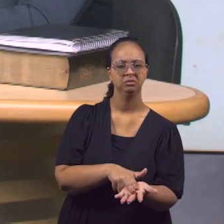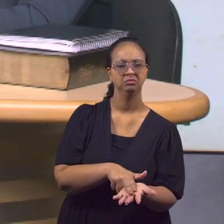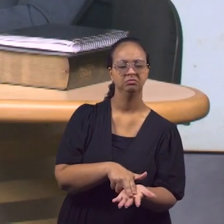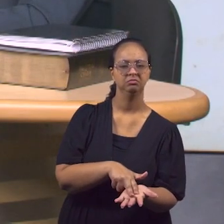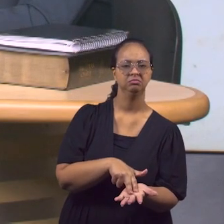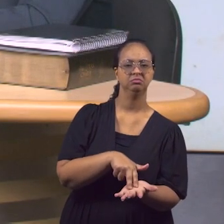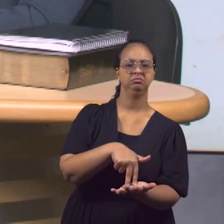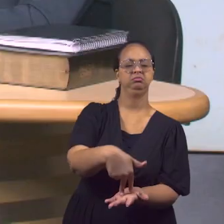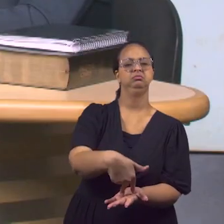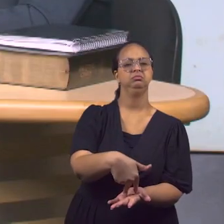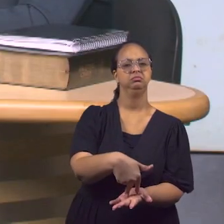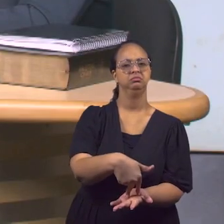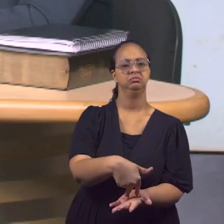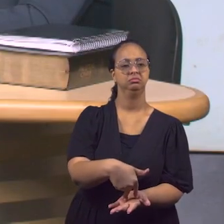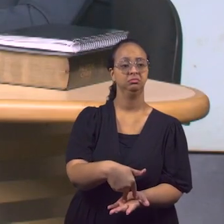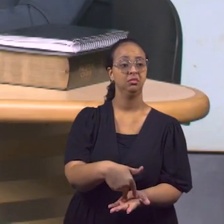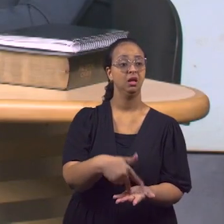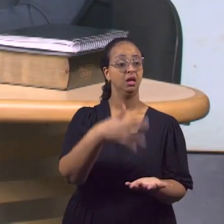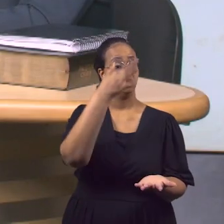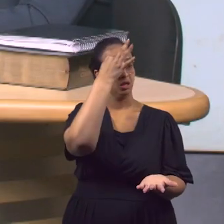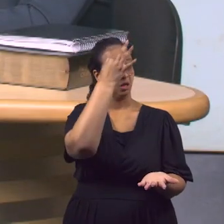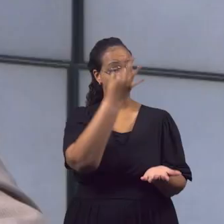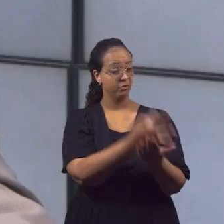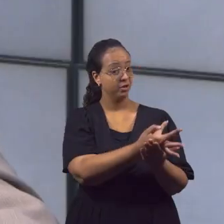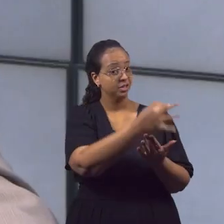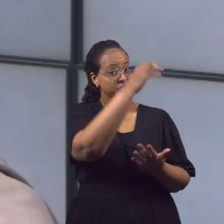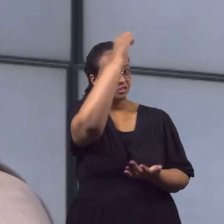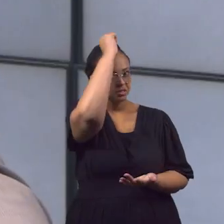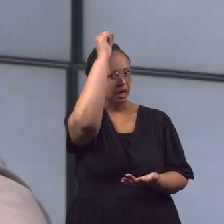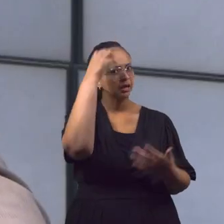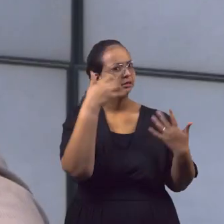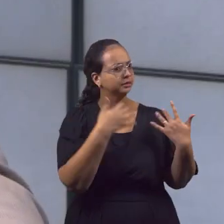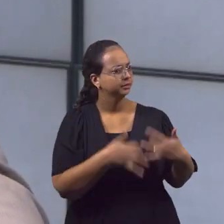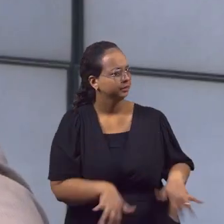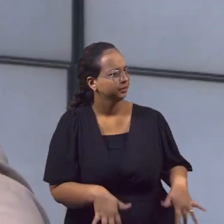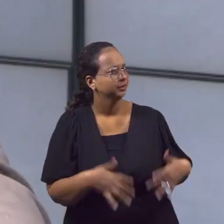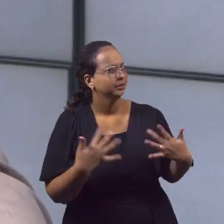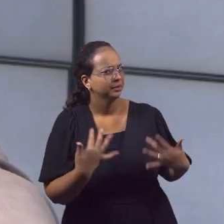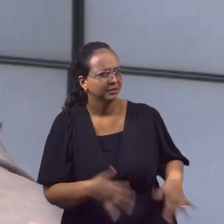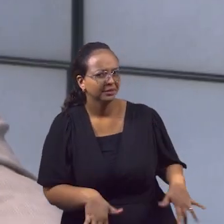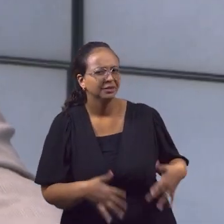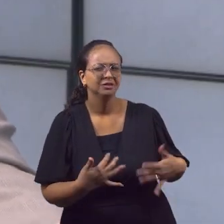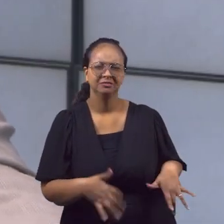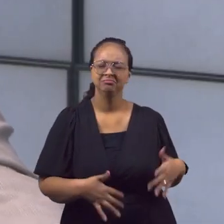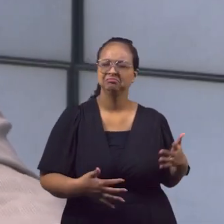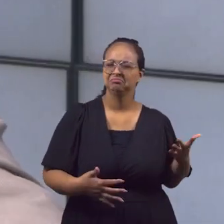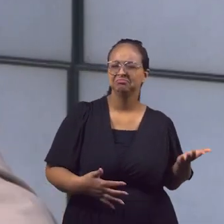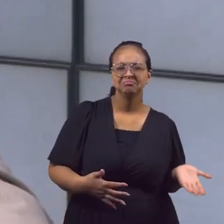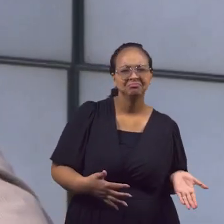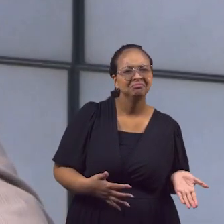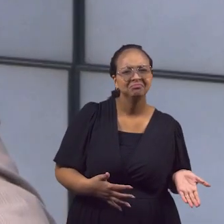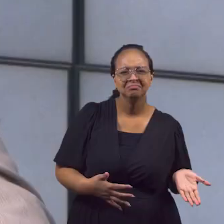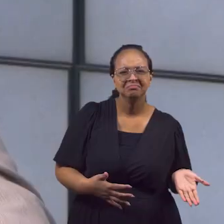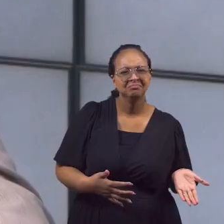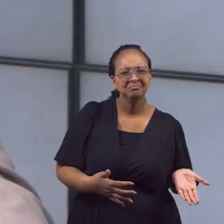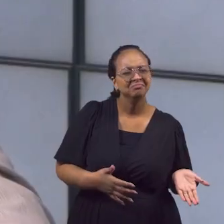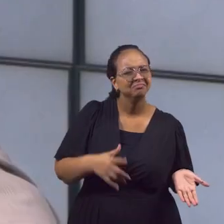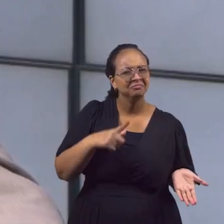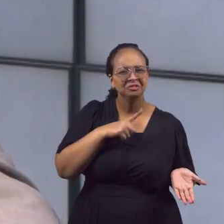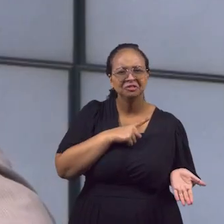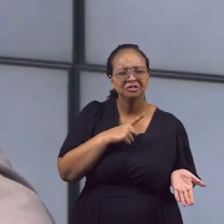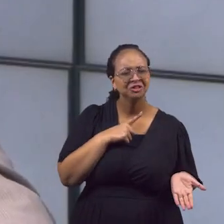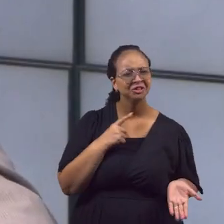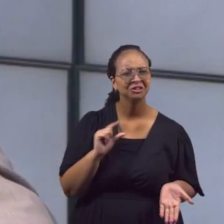sua casa, né? E a fé de Sara, ela foi provada a esse ponto, né? Ela não tinha um morto dentro da sua casa, mas